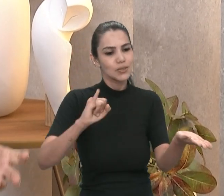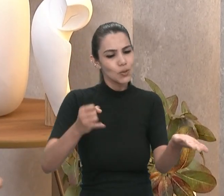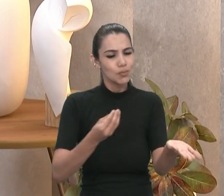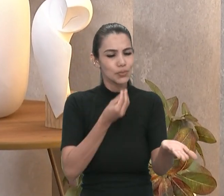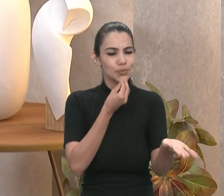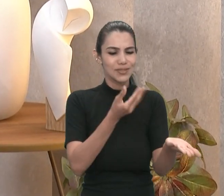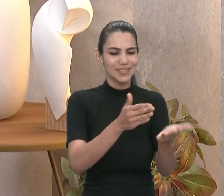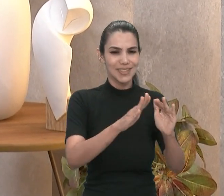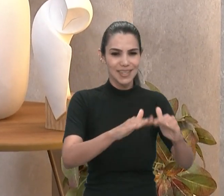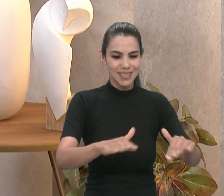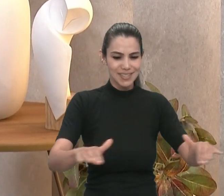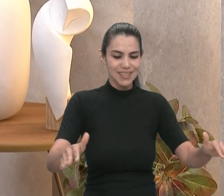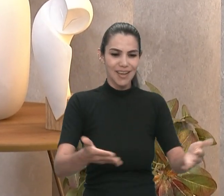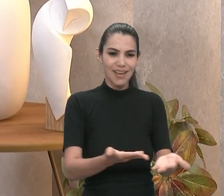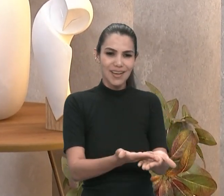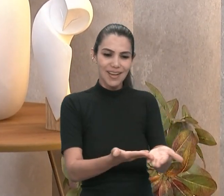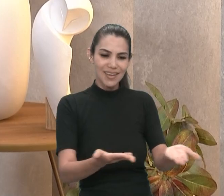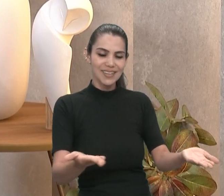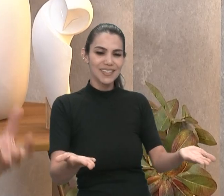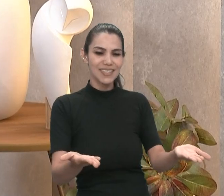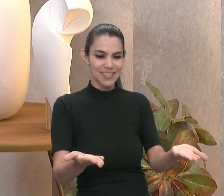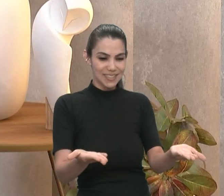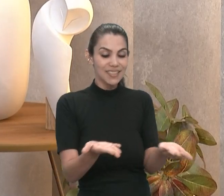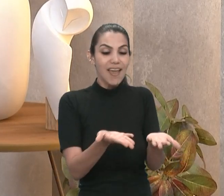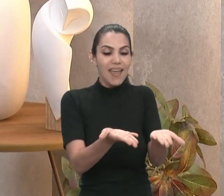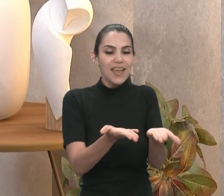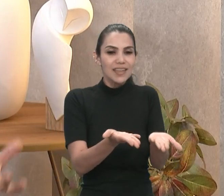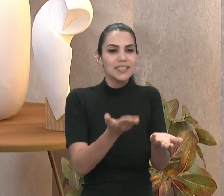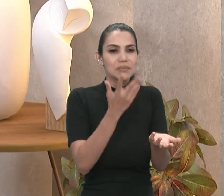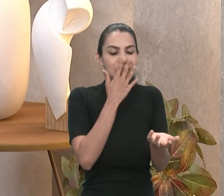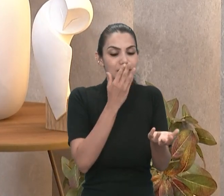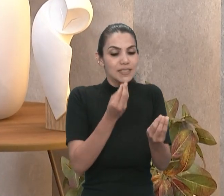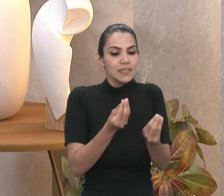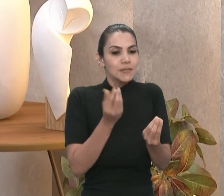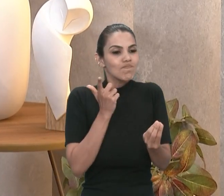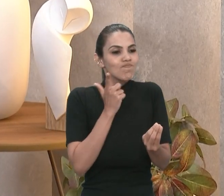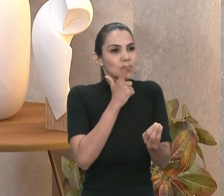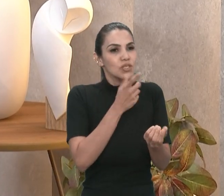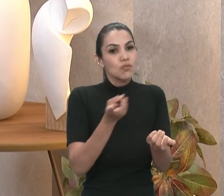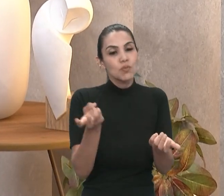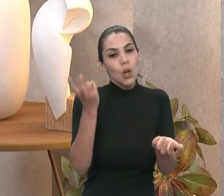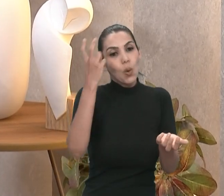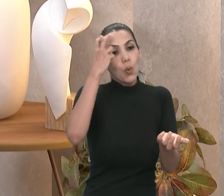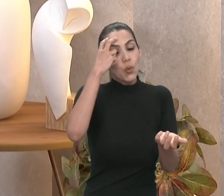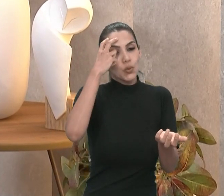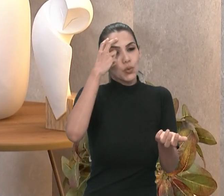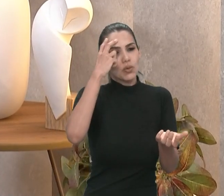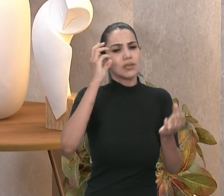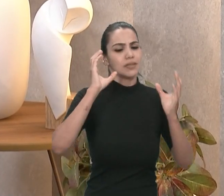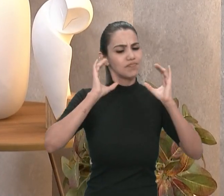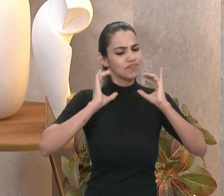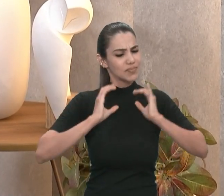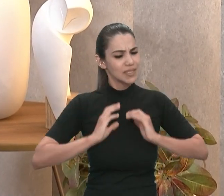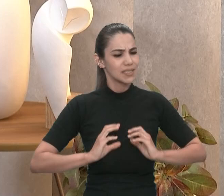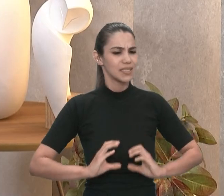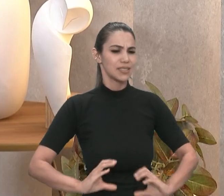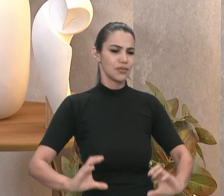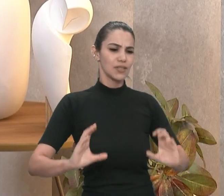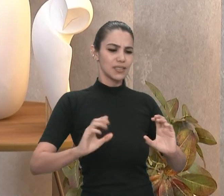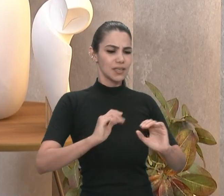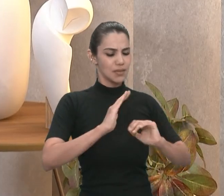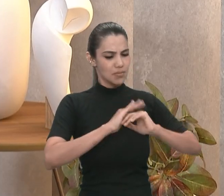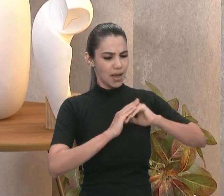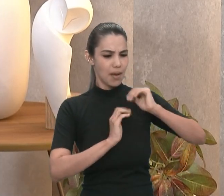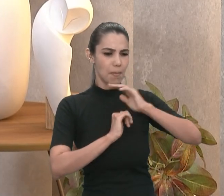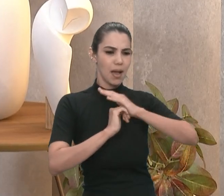herdeiro da herança histórica, cultural, civilizacional, se apropriando e se